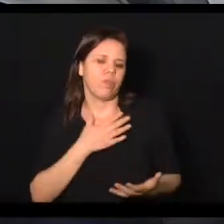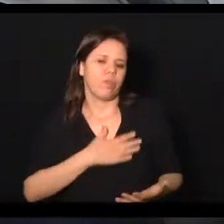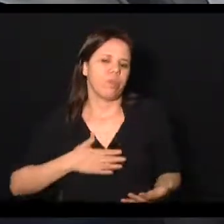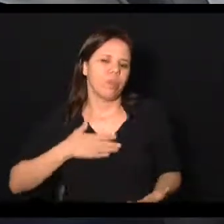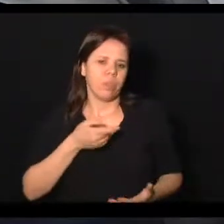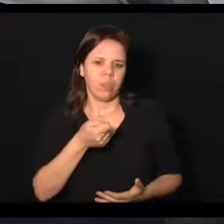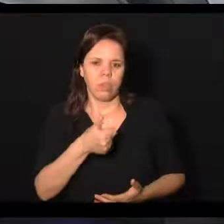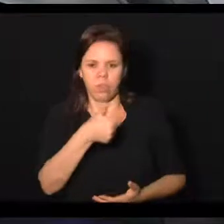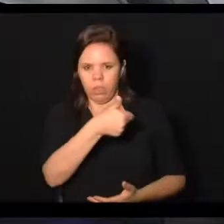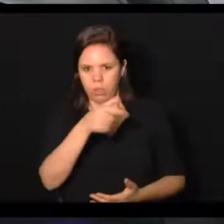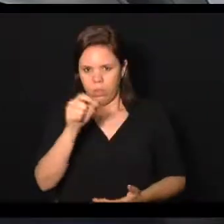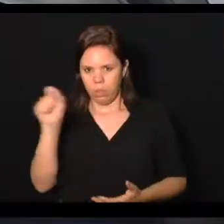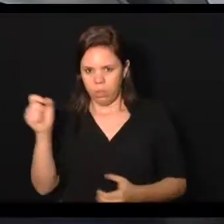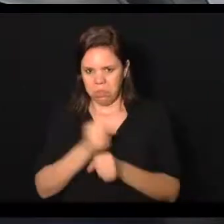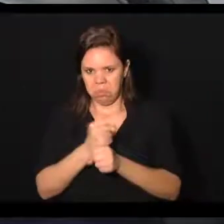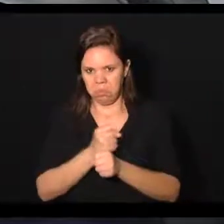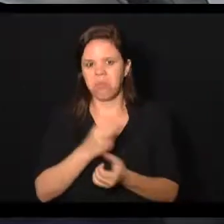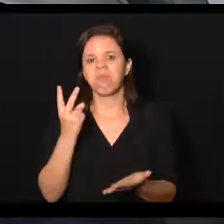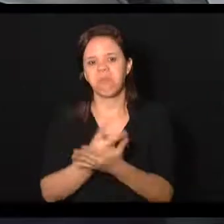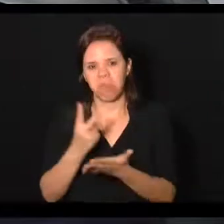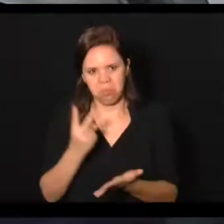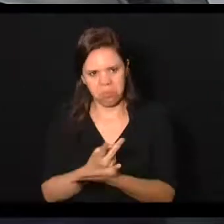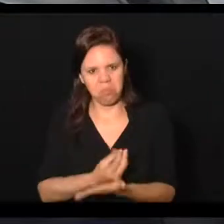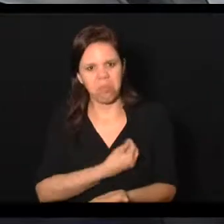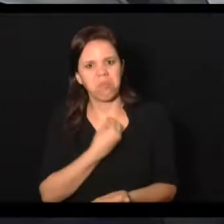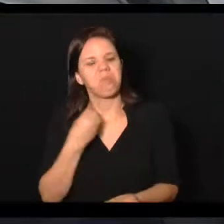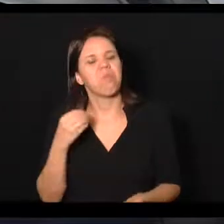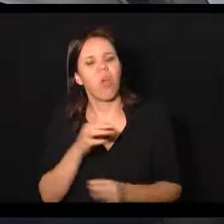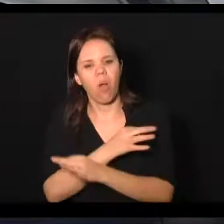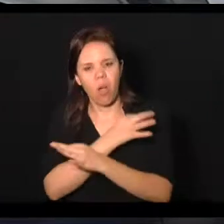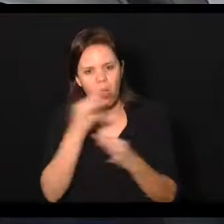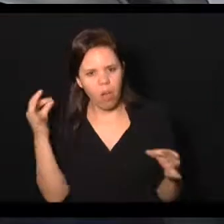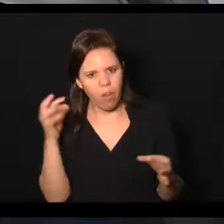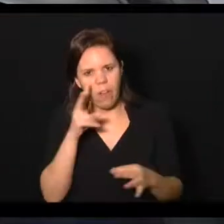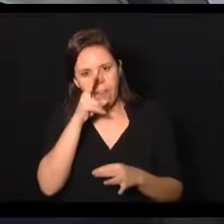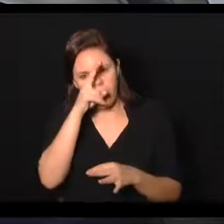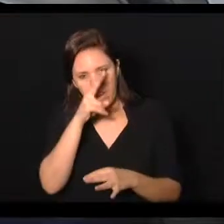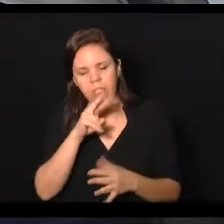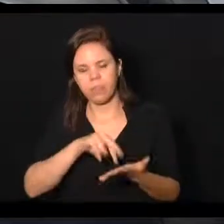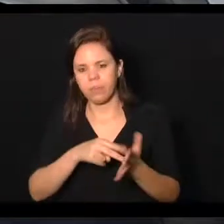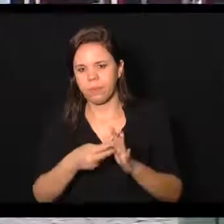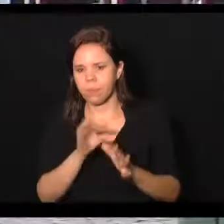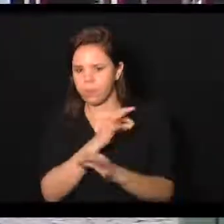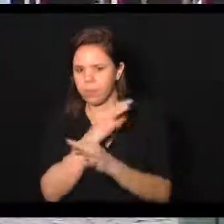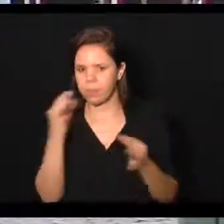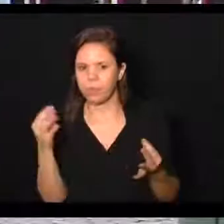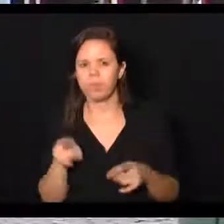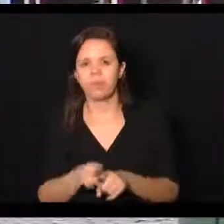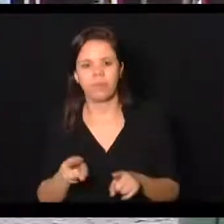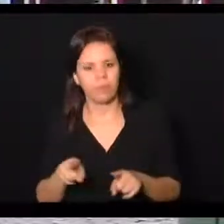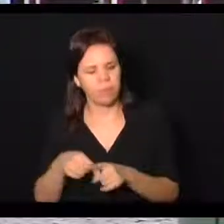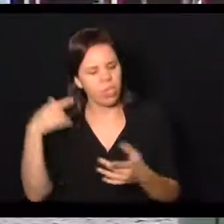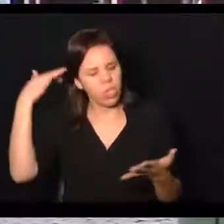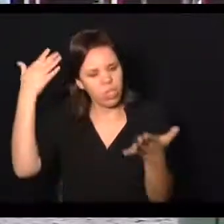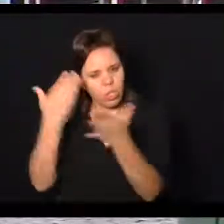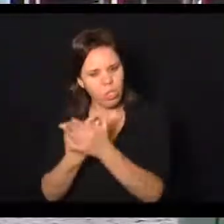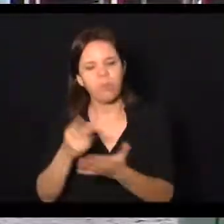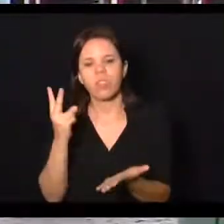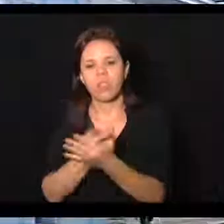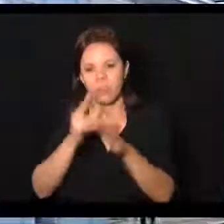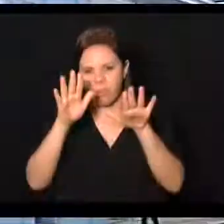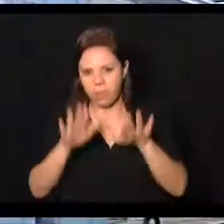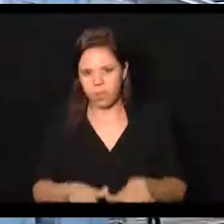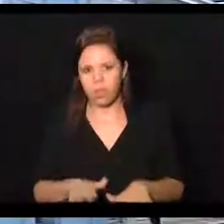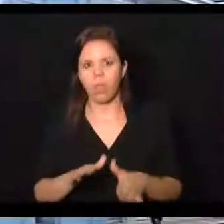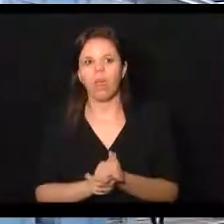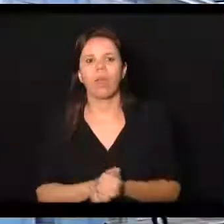100 anos e está ainda vivendo de uma forma muito significativa. História que precisa ser preservada,